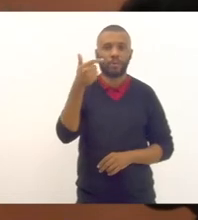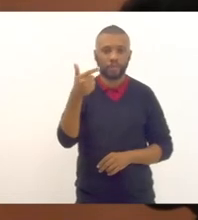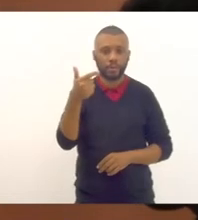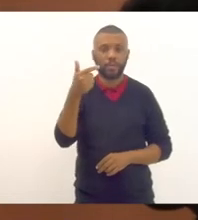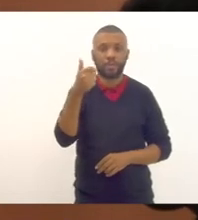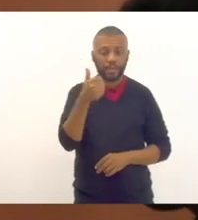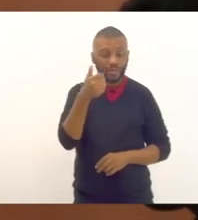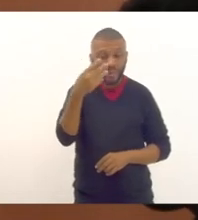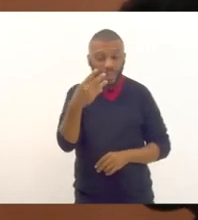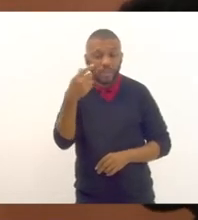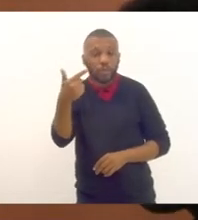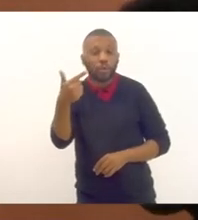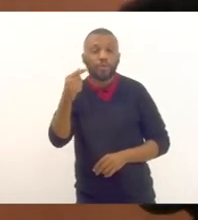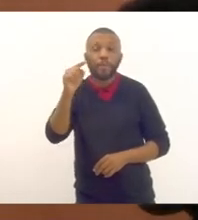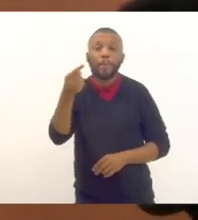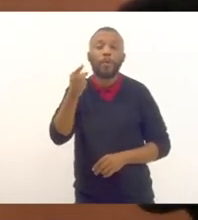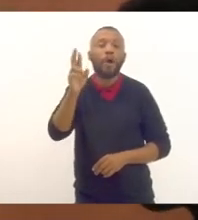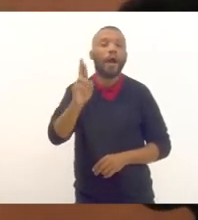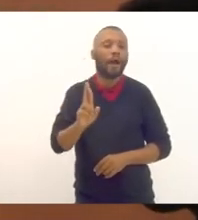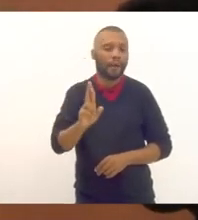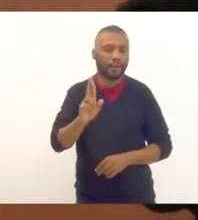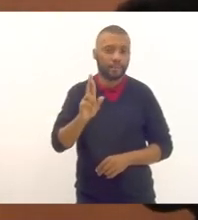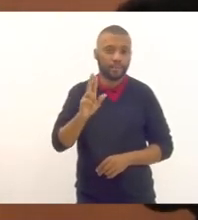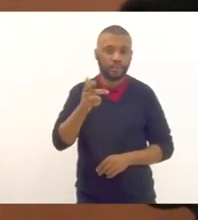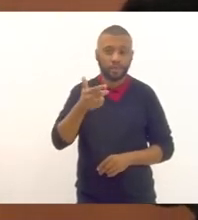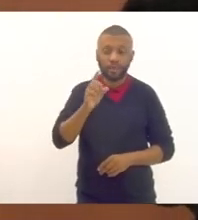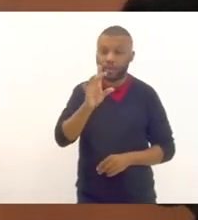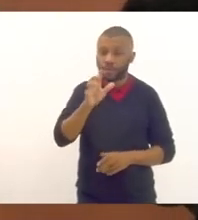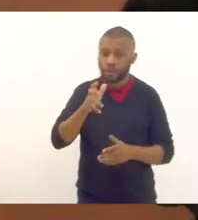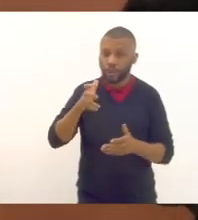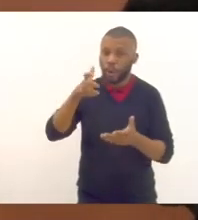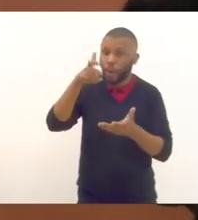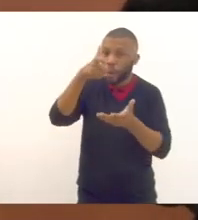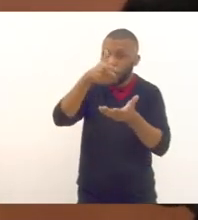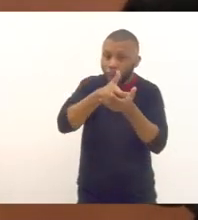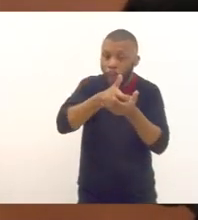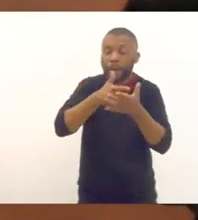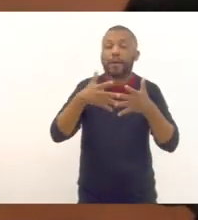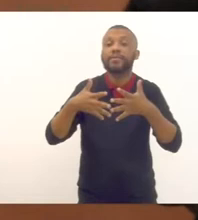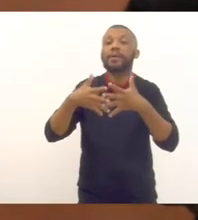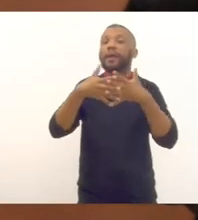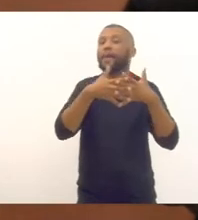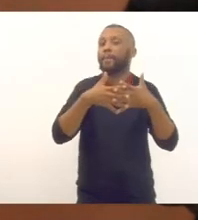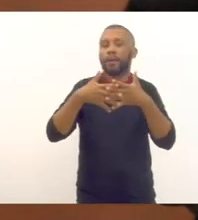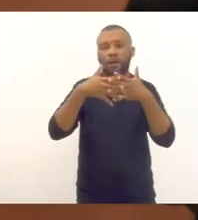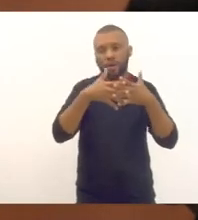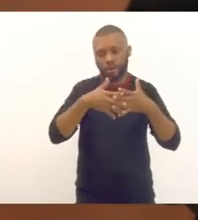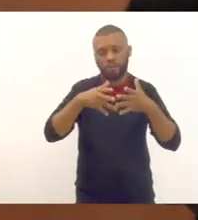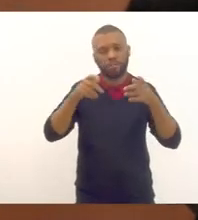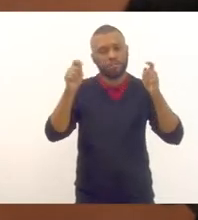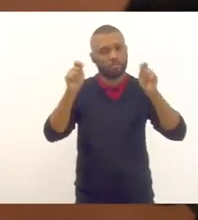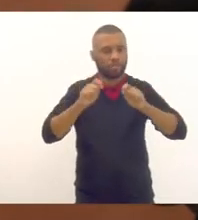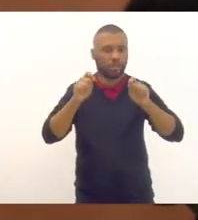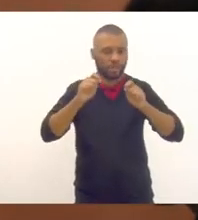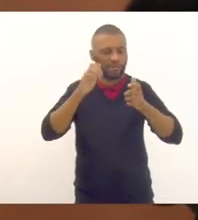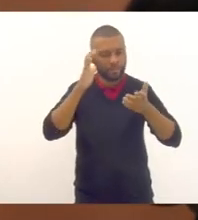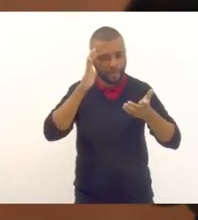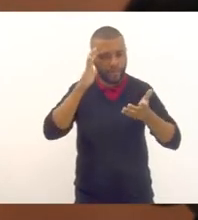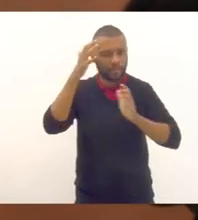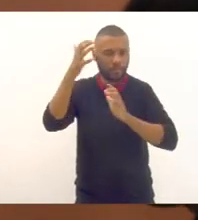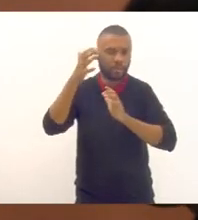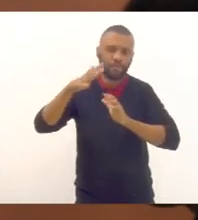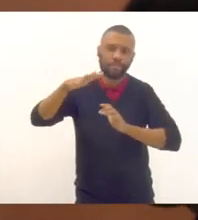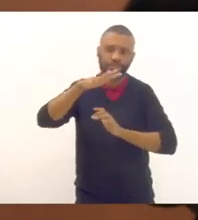1.312.142 mil reais, estimativa. Só de compra de caminhão. Comprou no Estado, mesmo com toda essa situação.